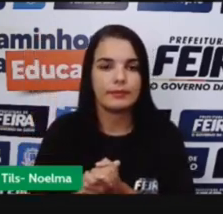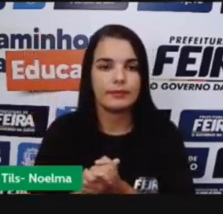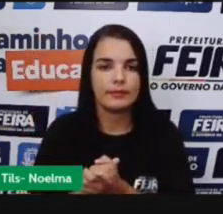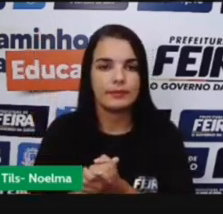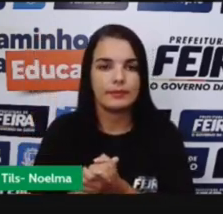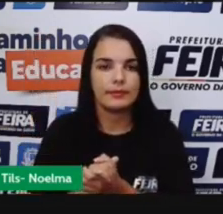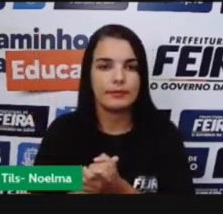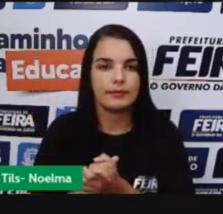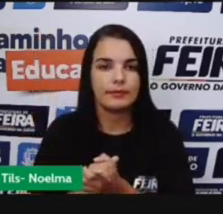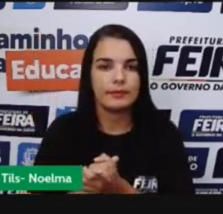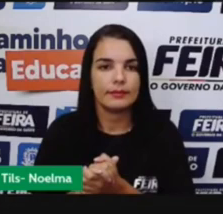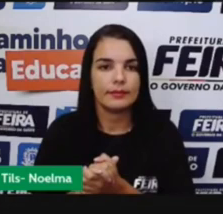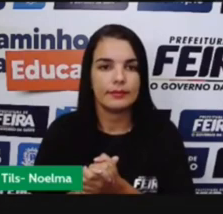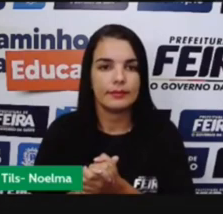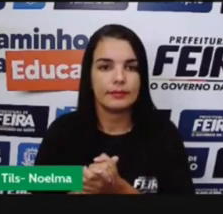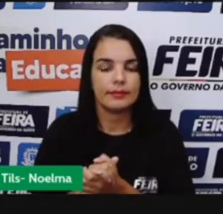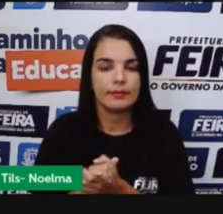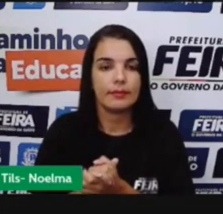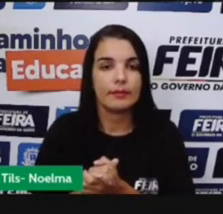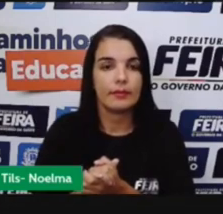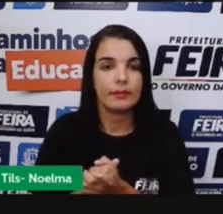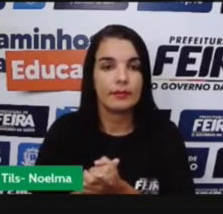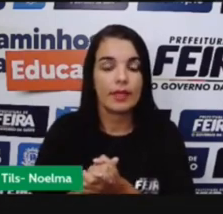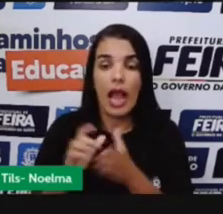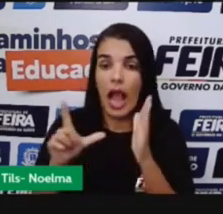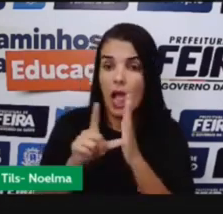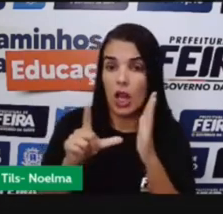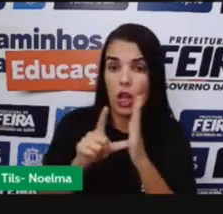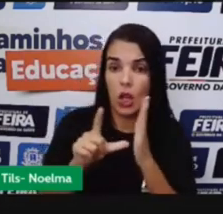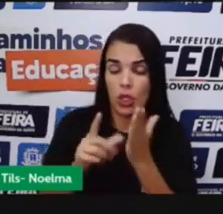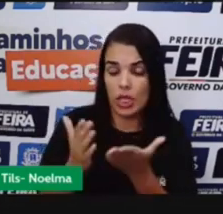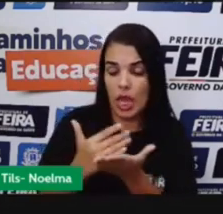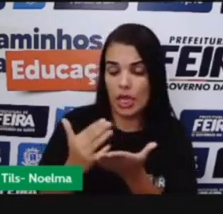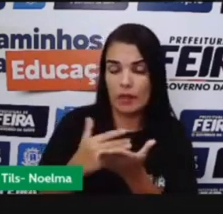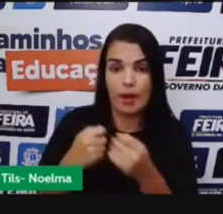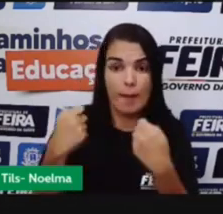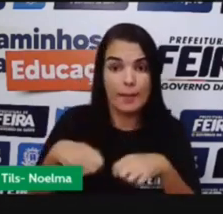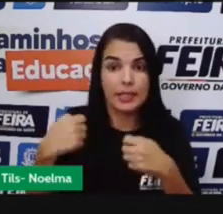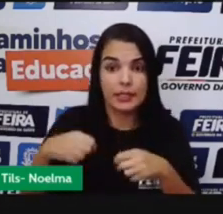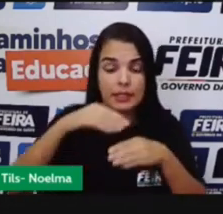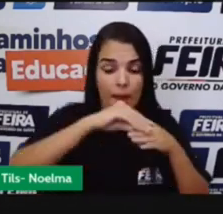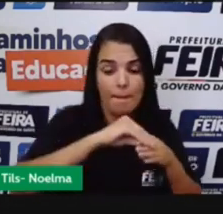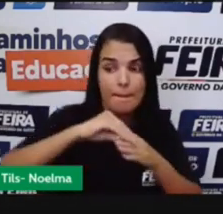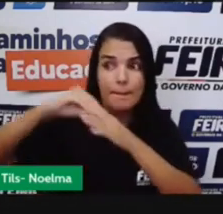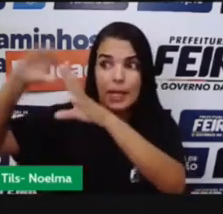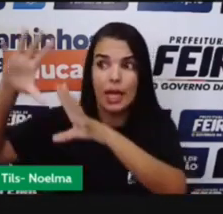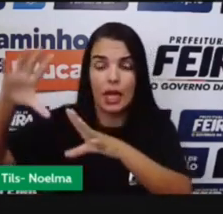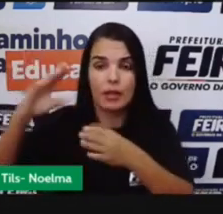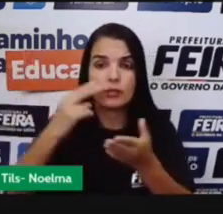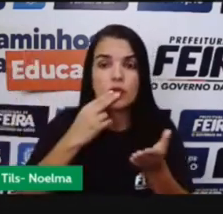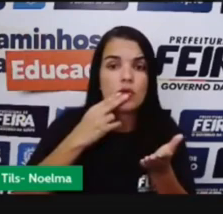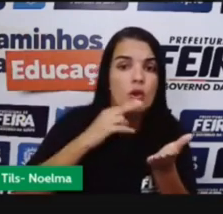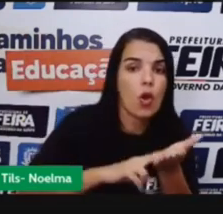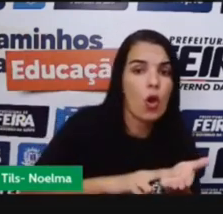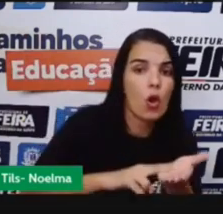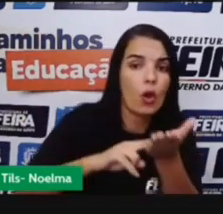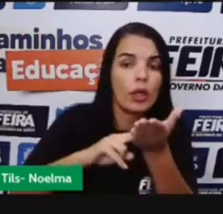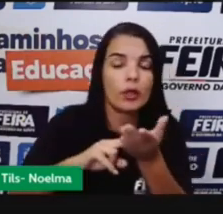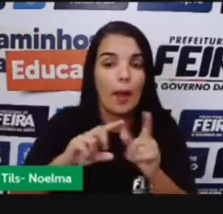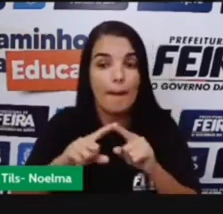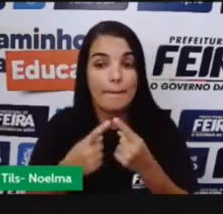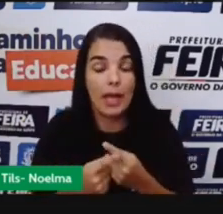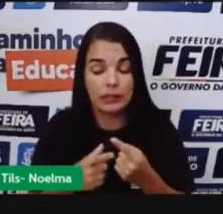Livros. A livraria tem que enviar essa encomenda pelo correio. Porém, cada